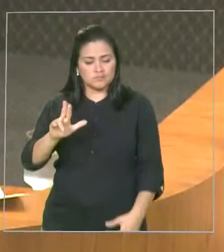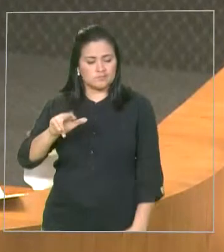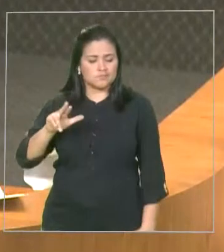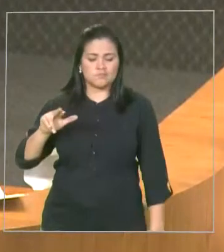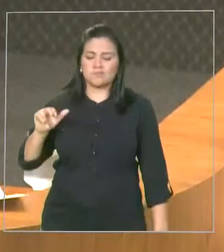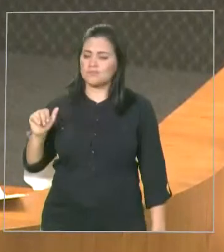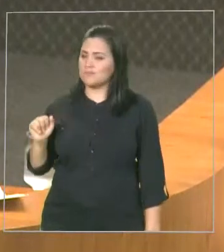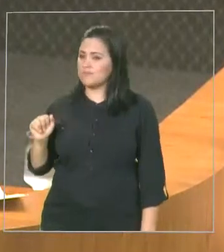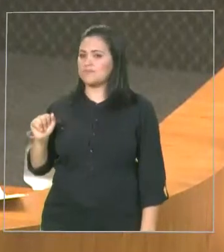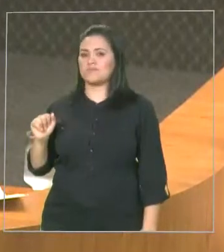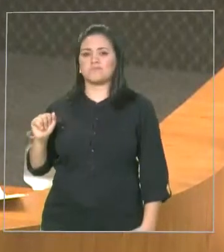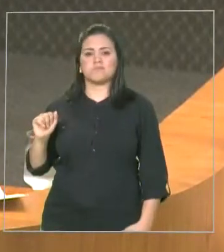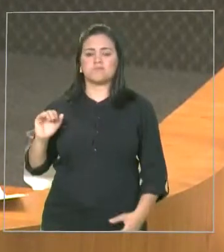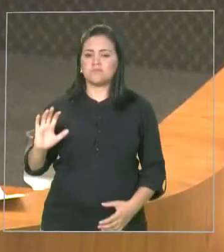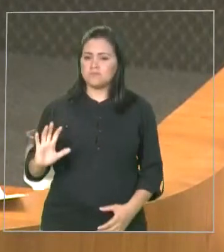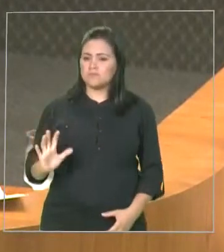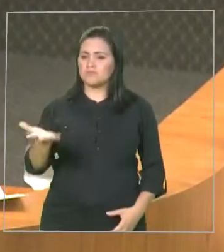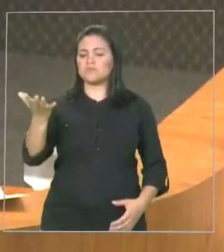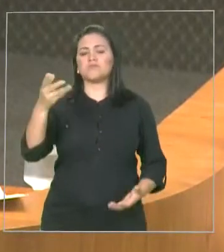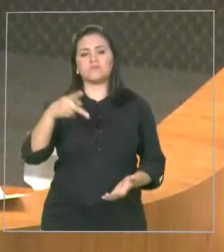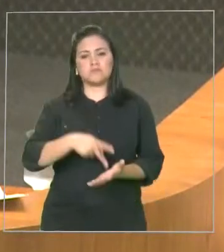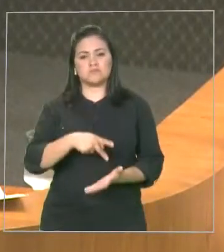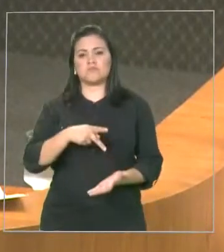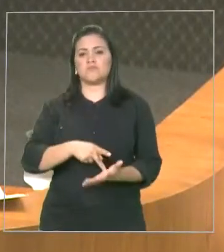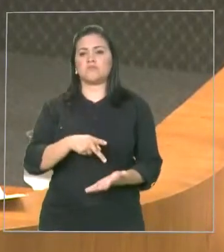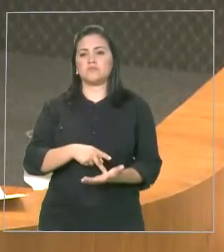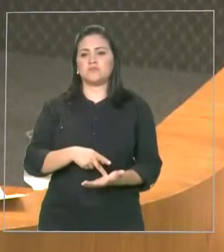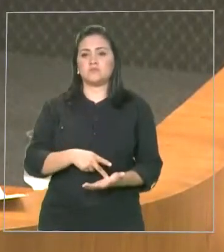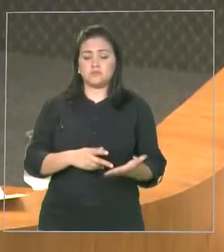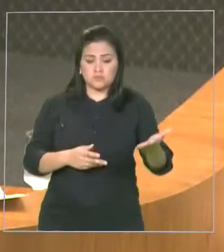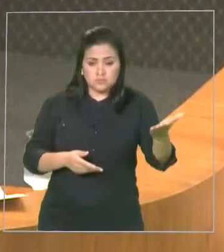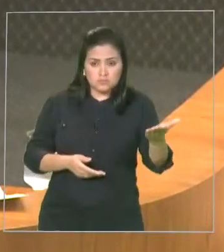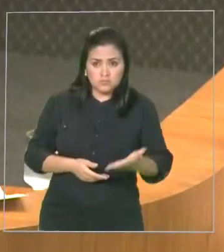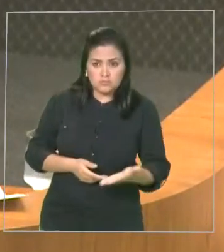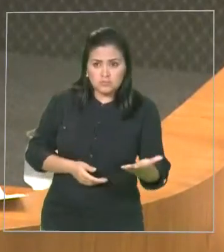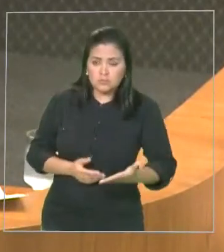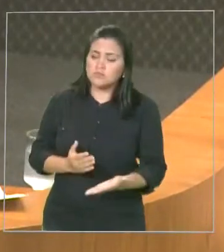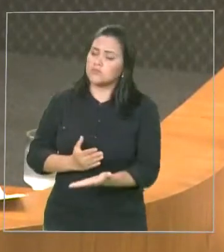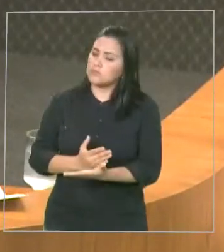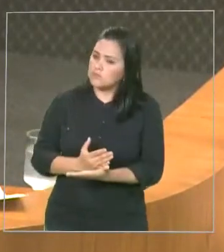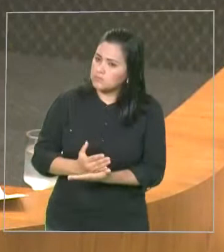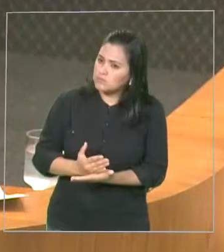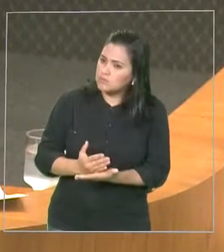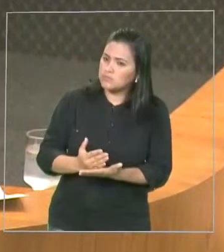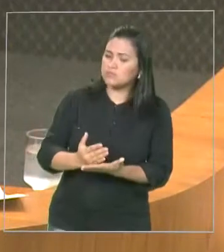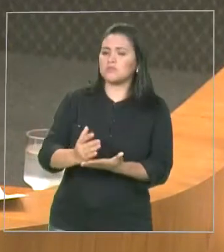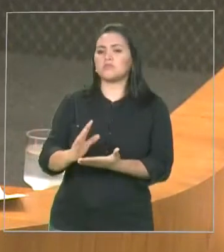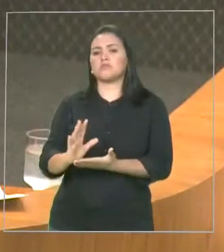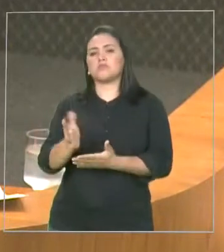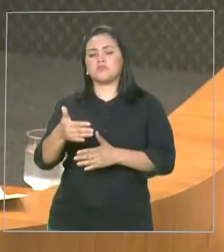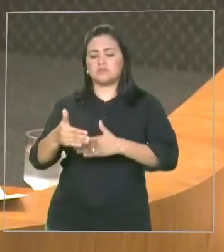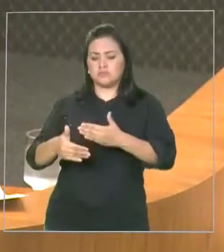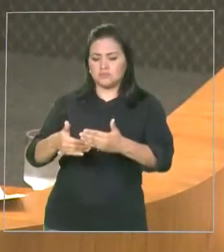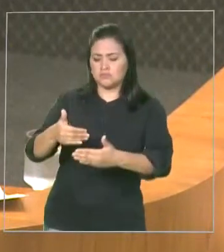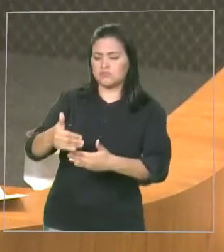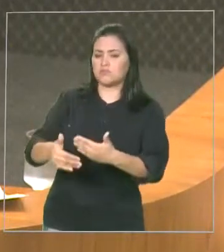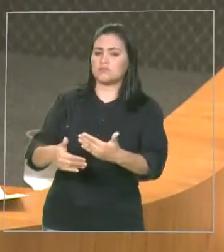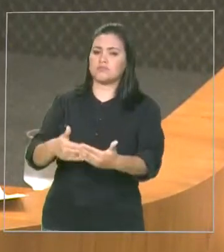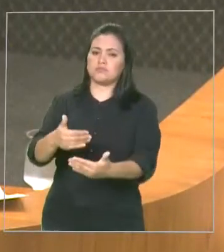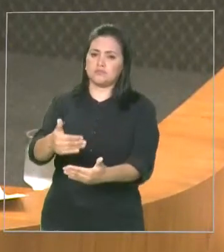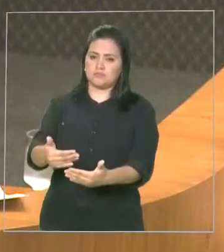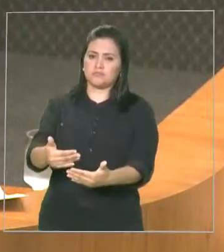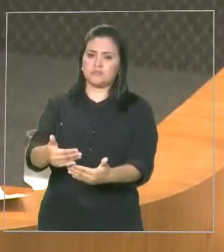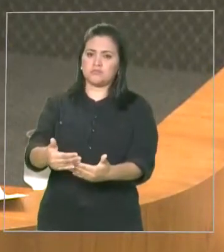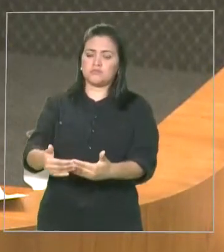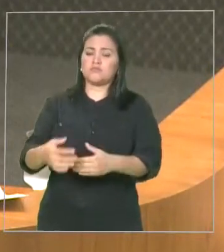agora, e no momento, que eu diria, até no sufoco que o governo passou.